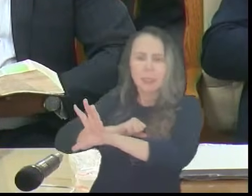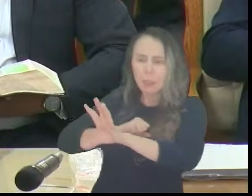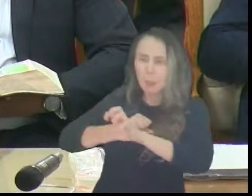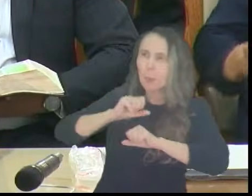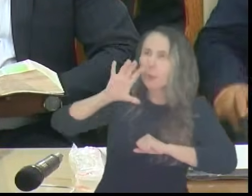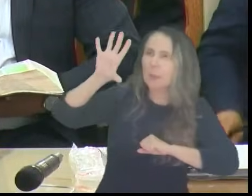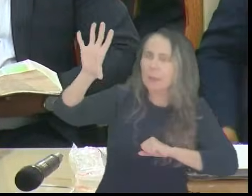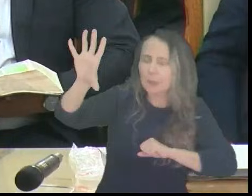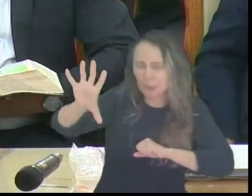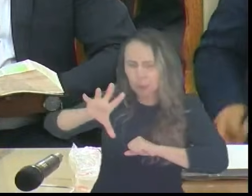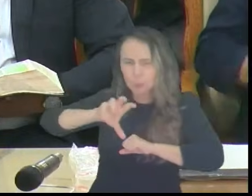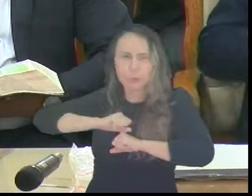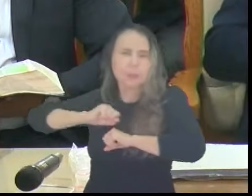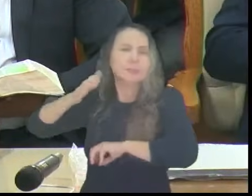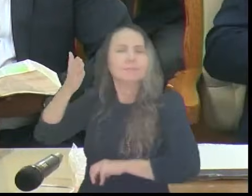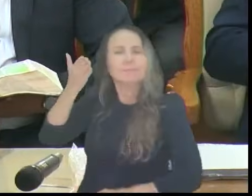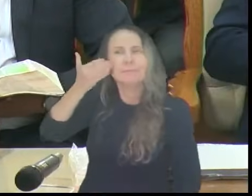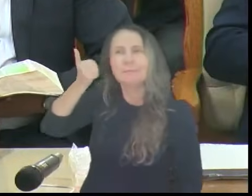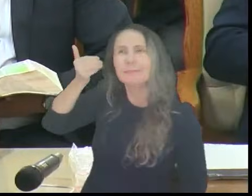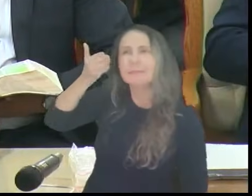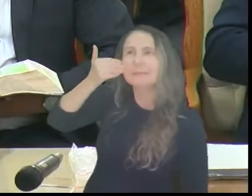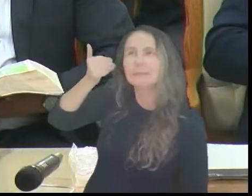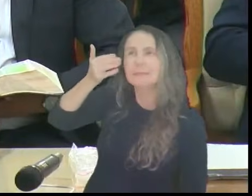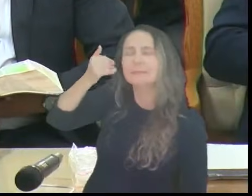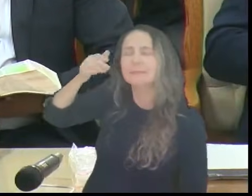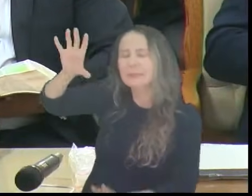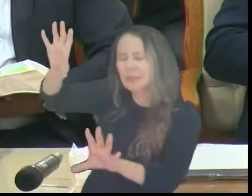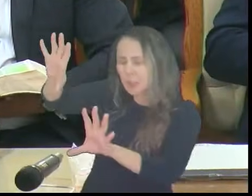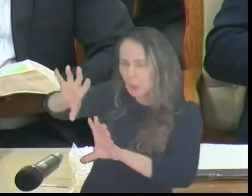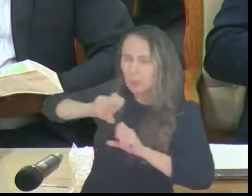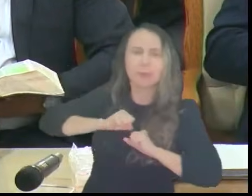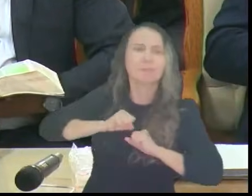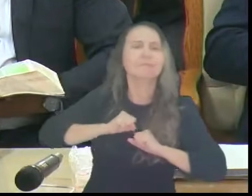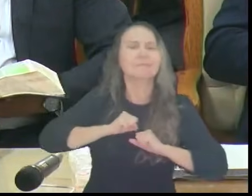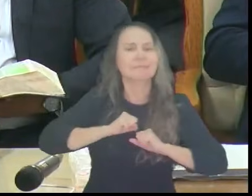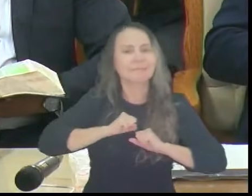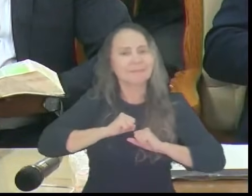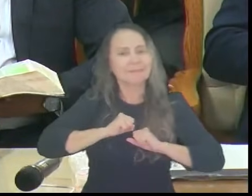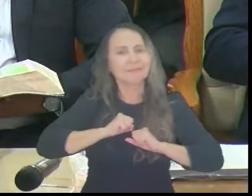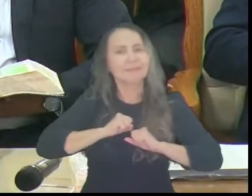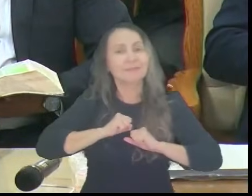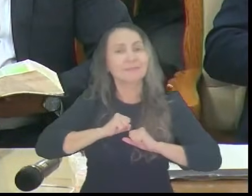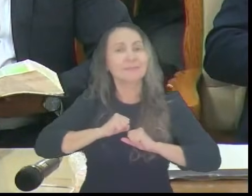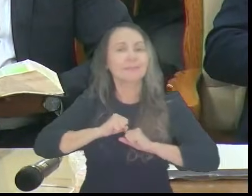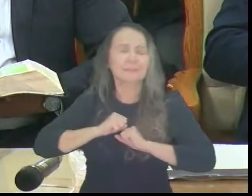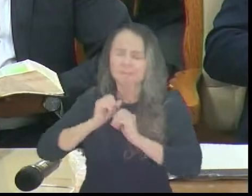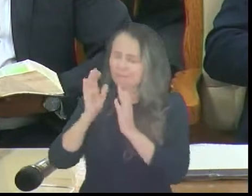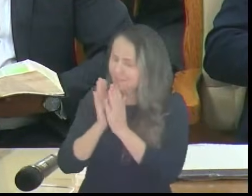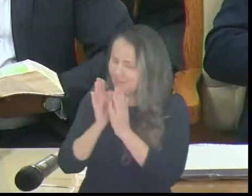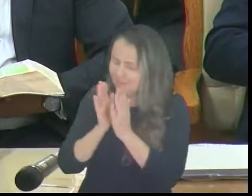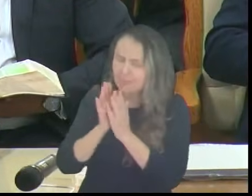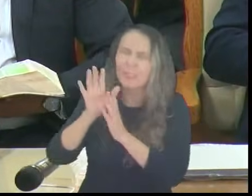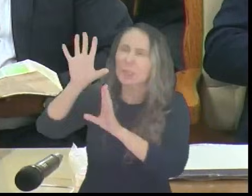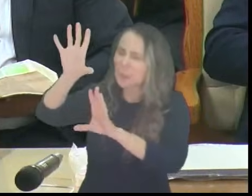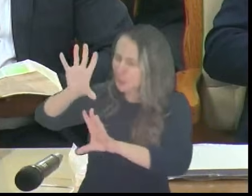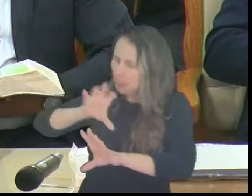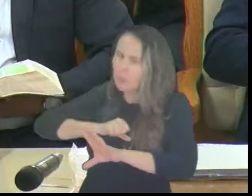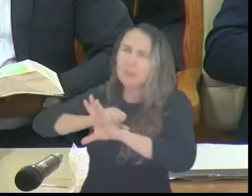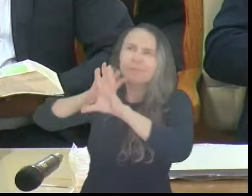absorve de Jesus. Mais você recebe de Jesus. Mais você conhece